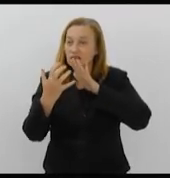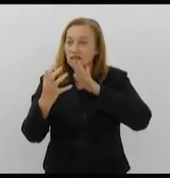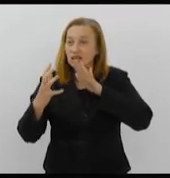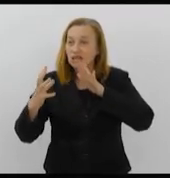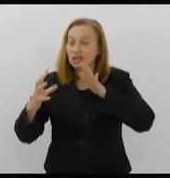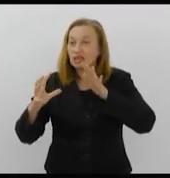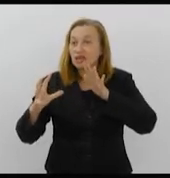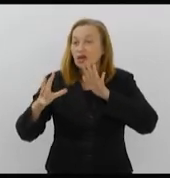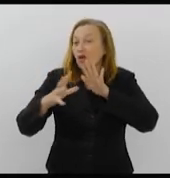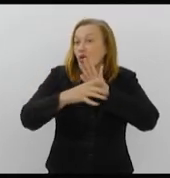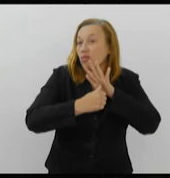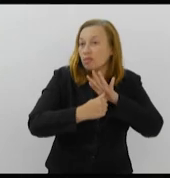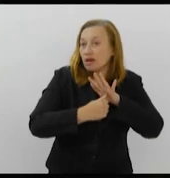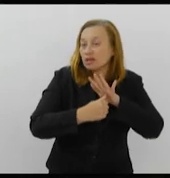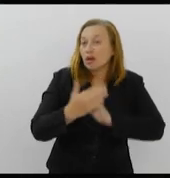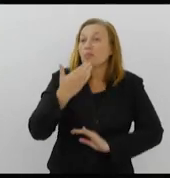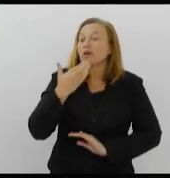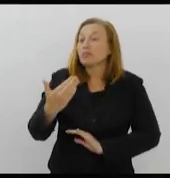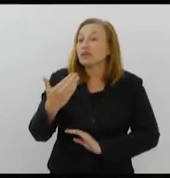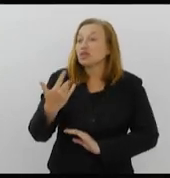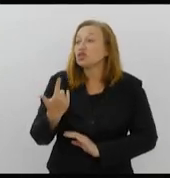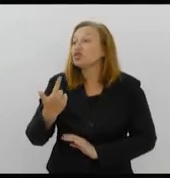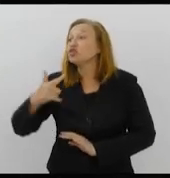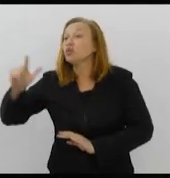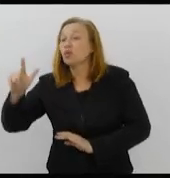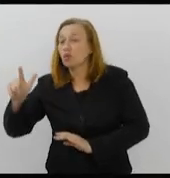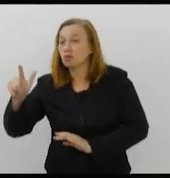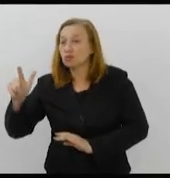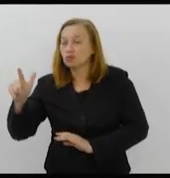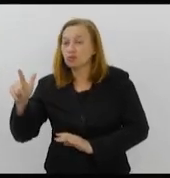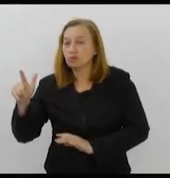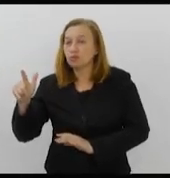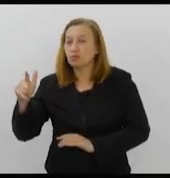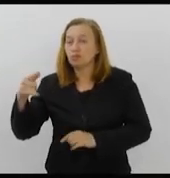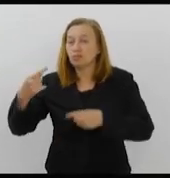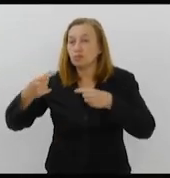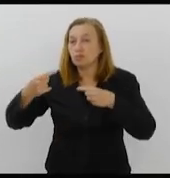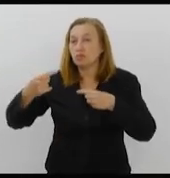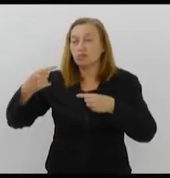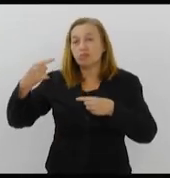sua, desequilibrando o processo político eleitoral,